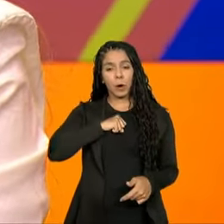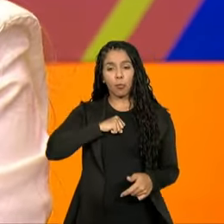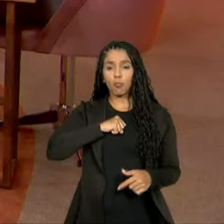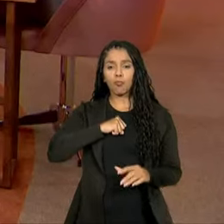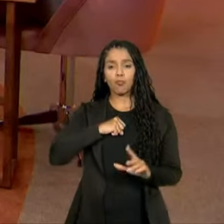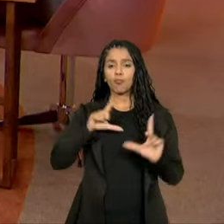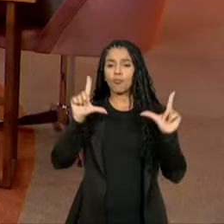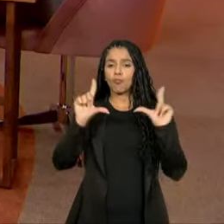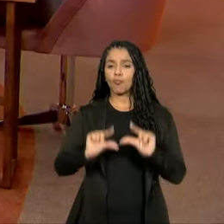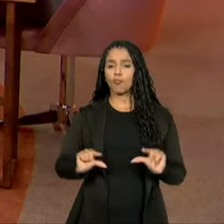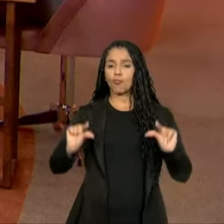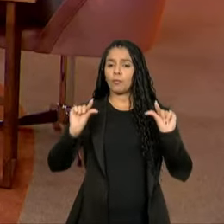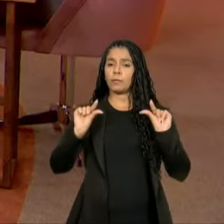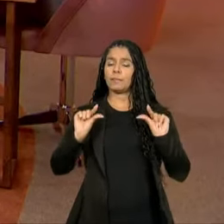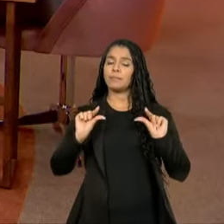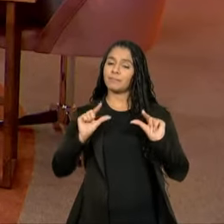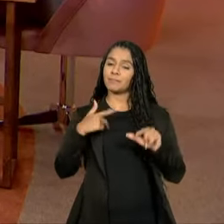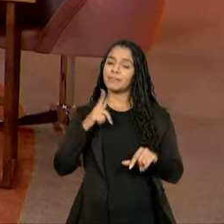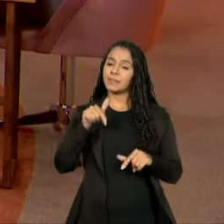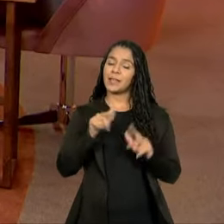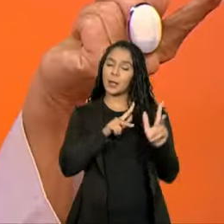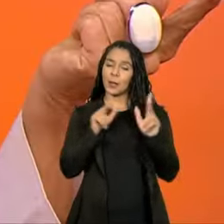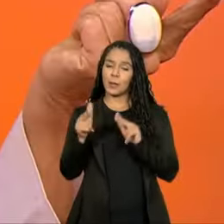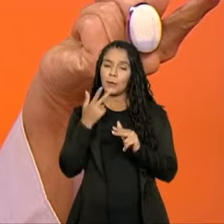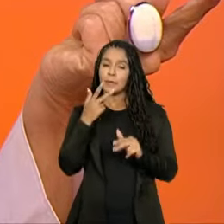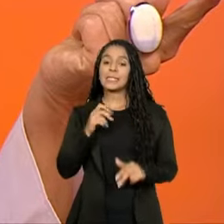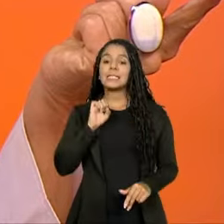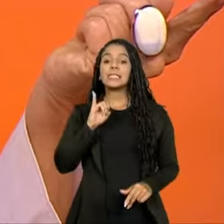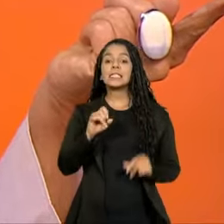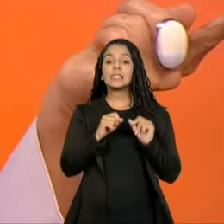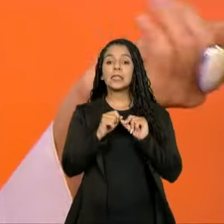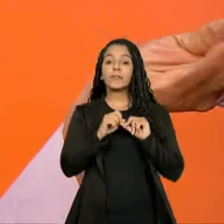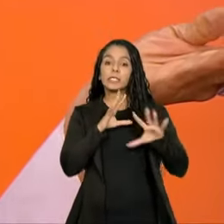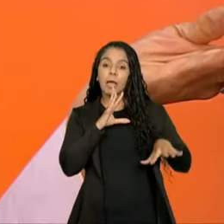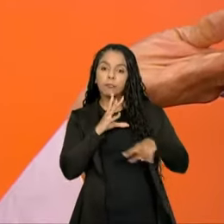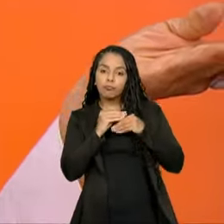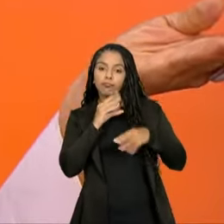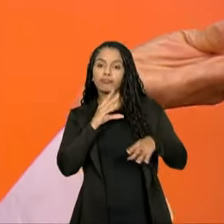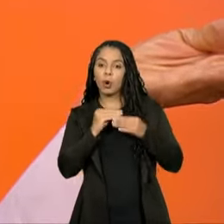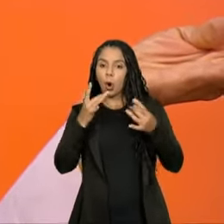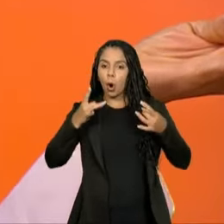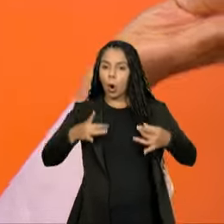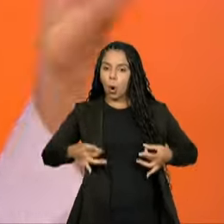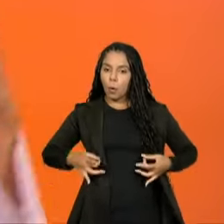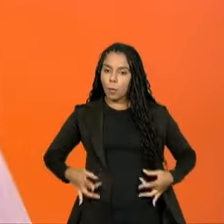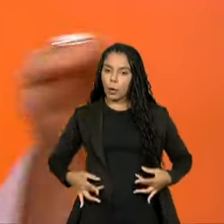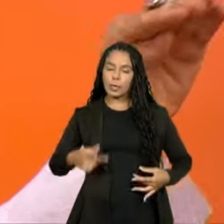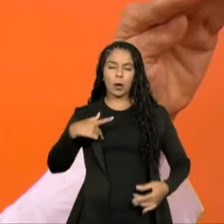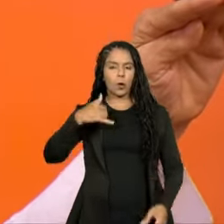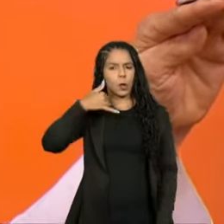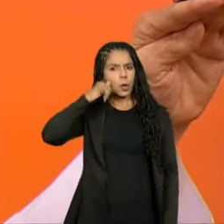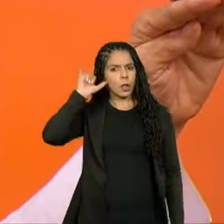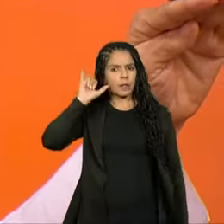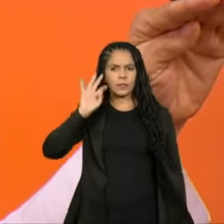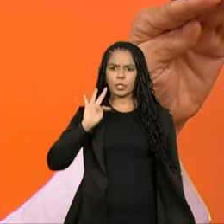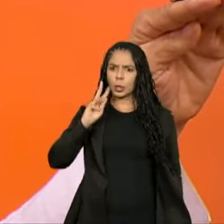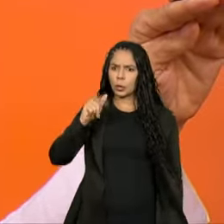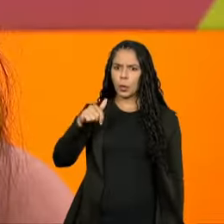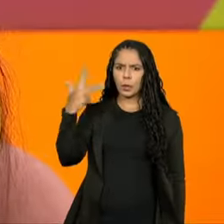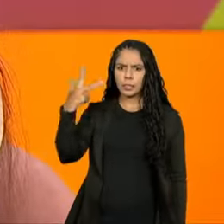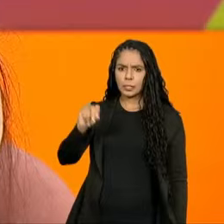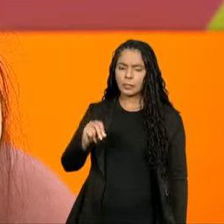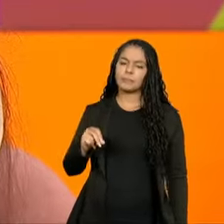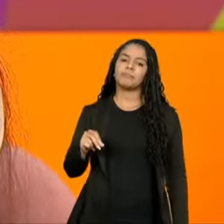enxuto, mesmo quando a gente está falando da formação do ginecologista. Mas se fizer uma reposição hormonal, você evita todas essas